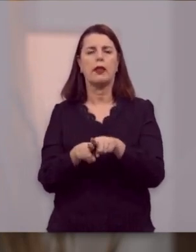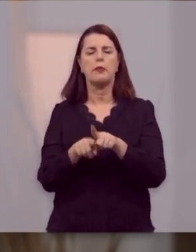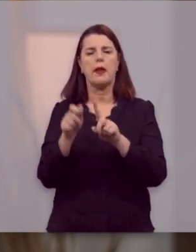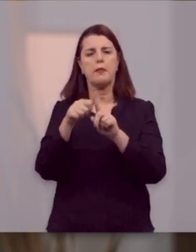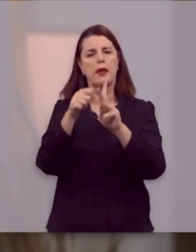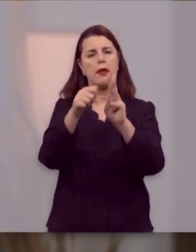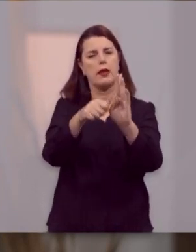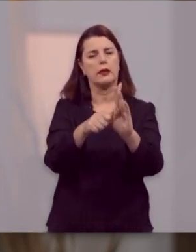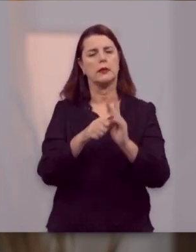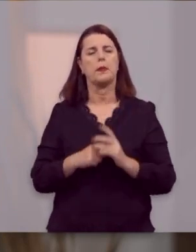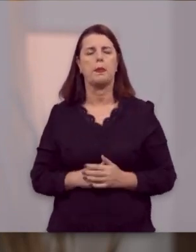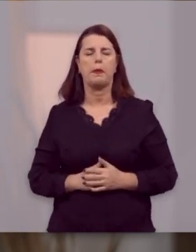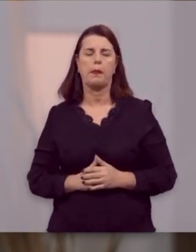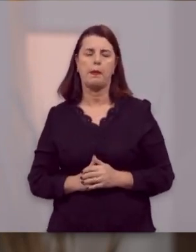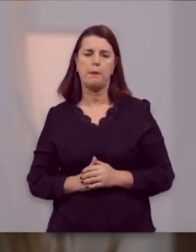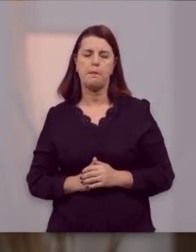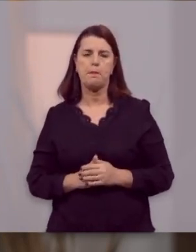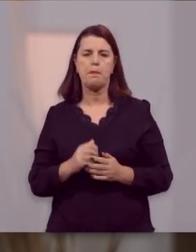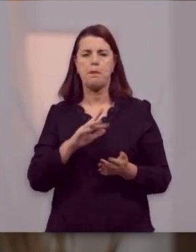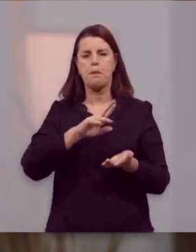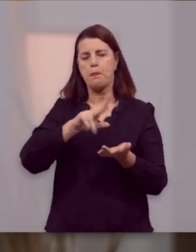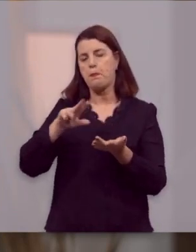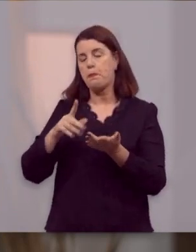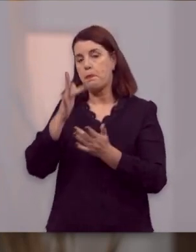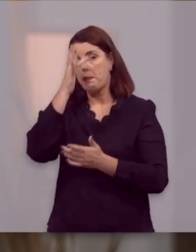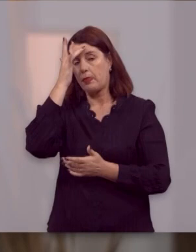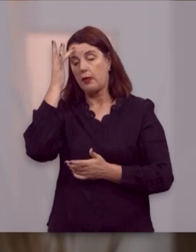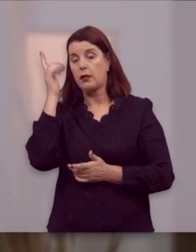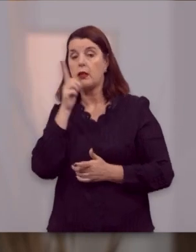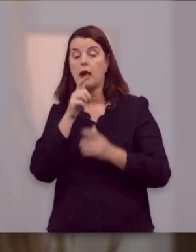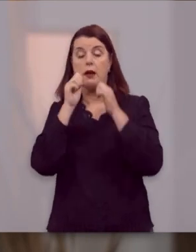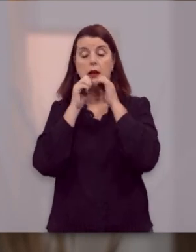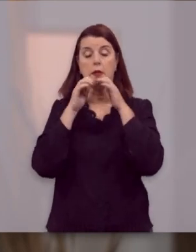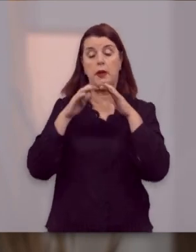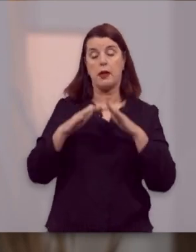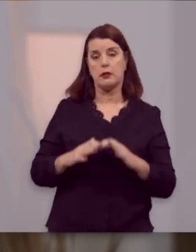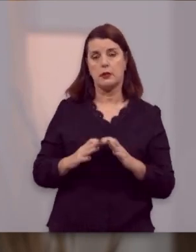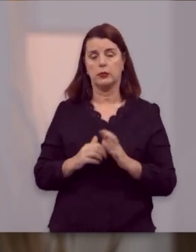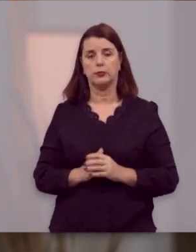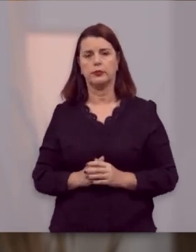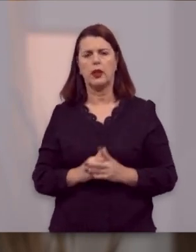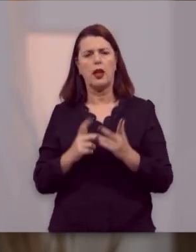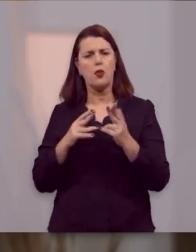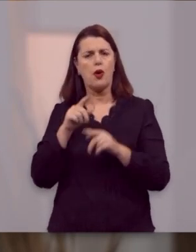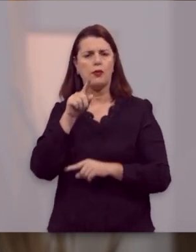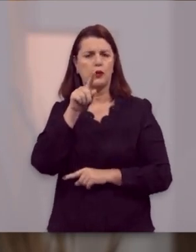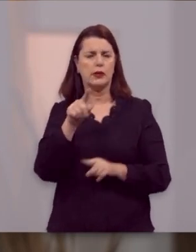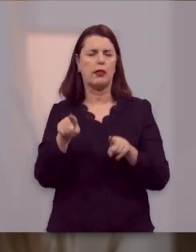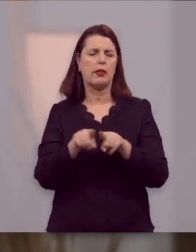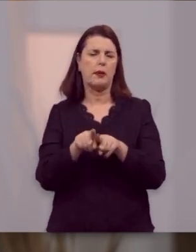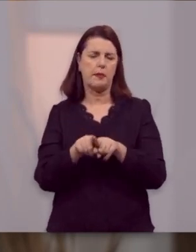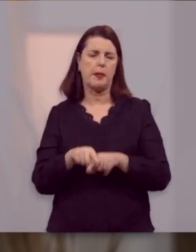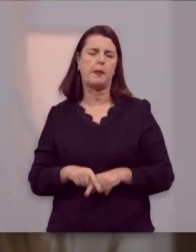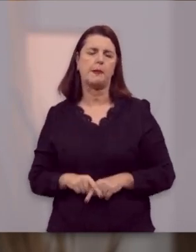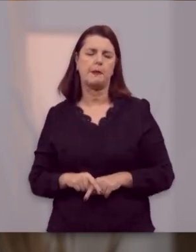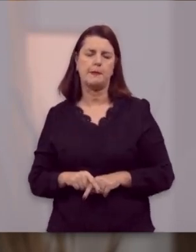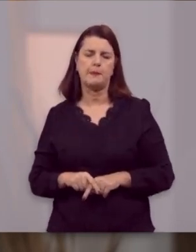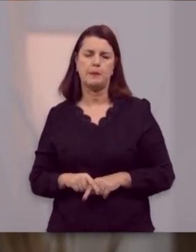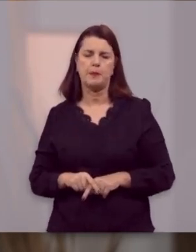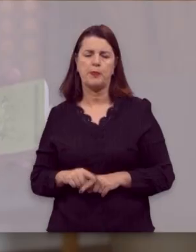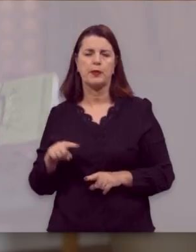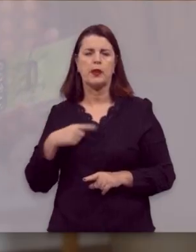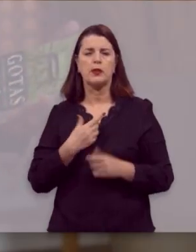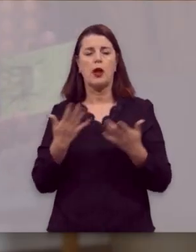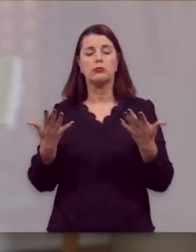pode mensalmente contribuir para que muitas pessoas sejam ricamente abençoadas, como você também já tem